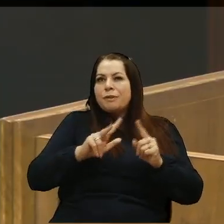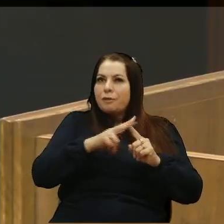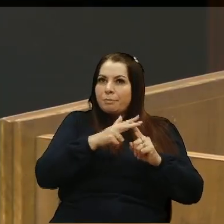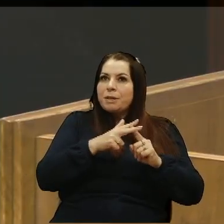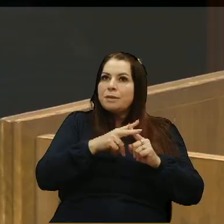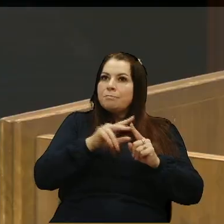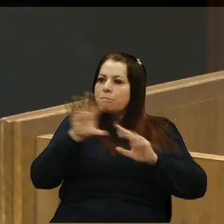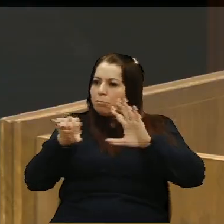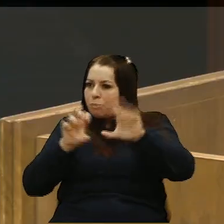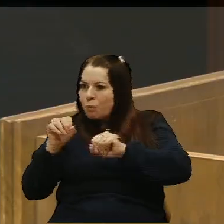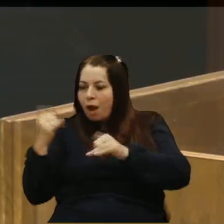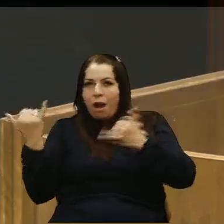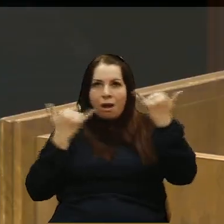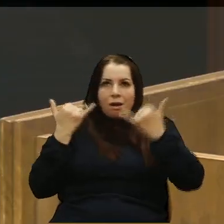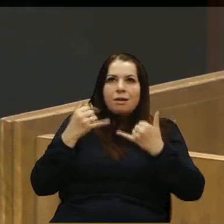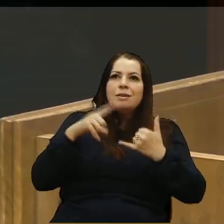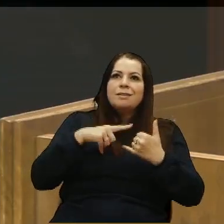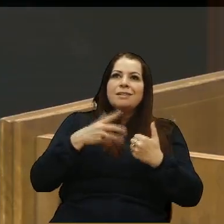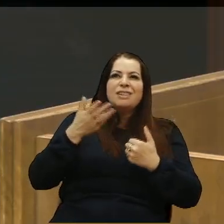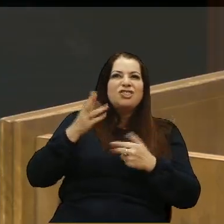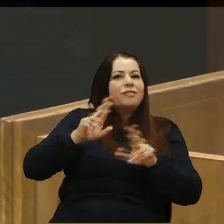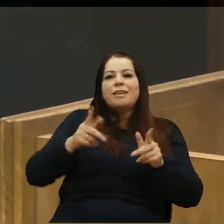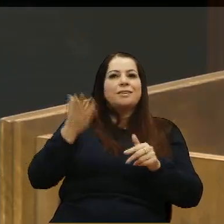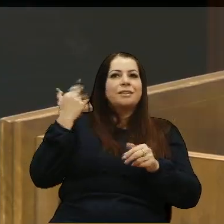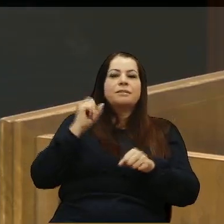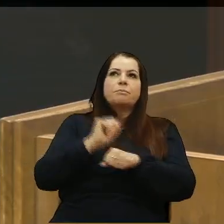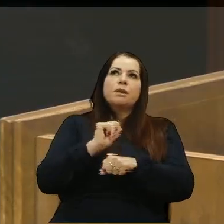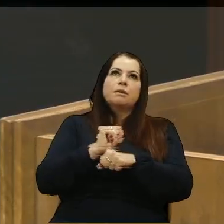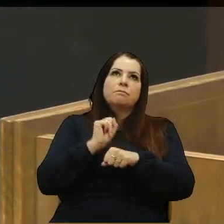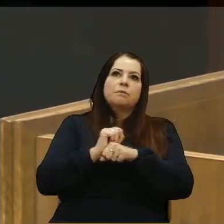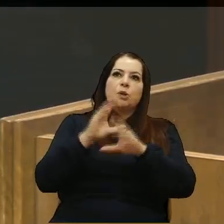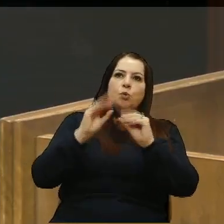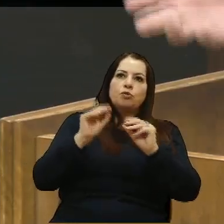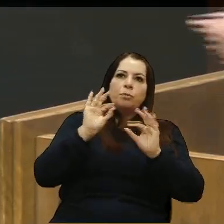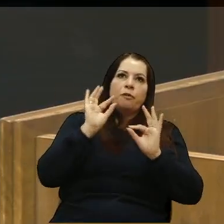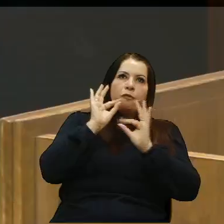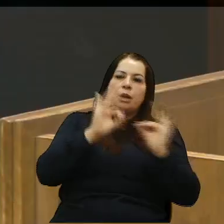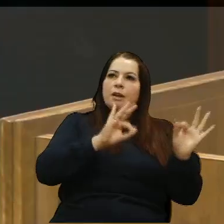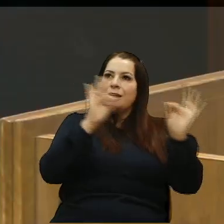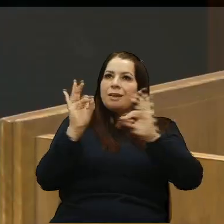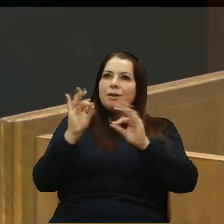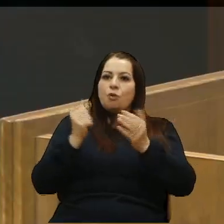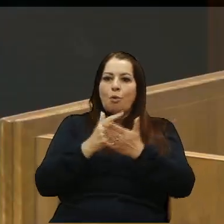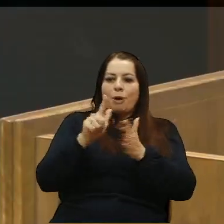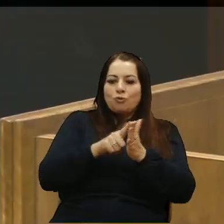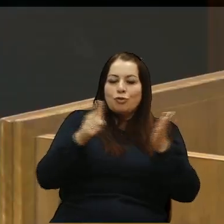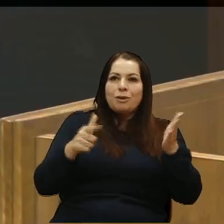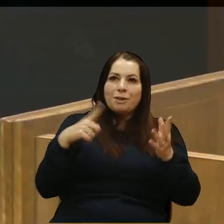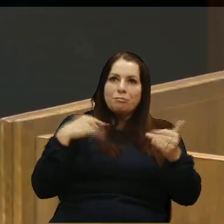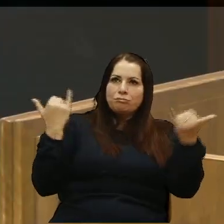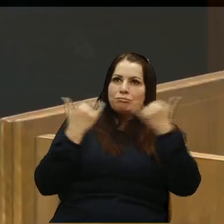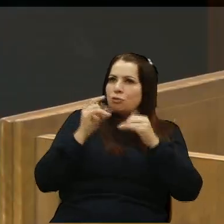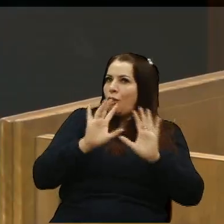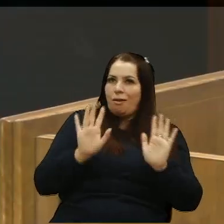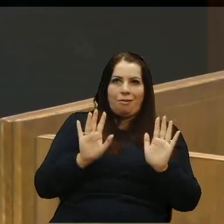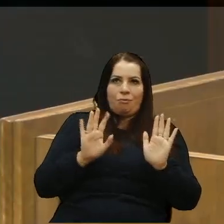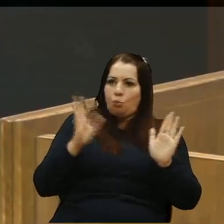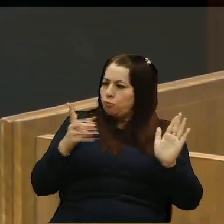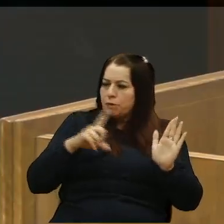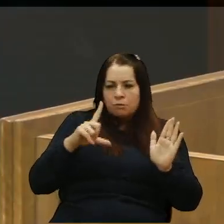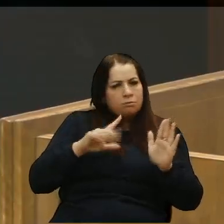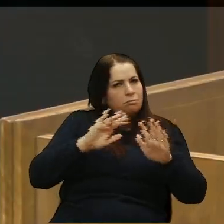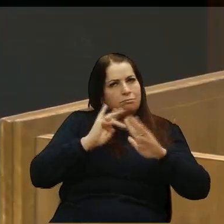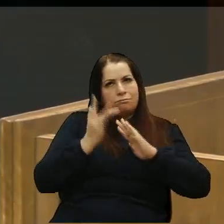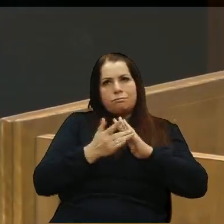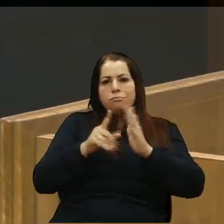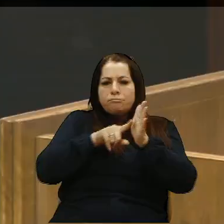buscar informação, diferente da época que nós tínhamos que esperar até a noite para assistir o jornal ou comprar o jornal do dia seguinte para ter informação, e era aquilo. Hoje nós temos redes sociais que